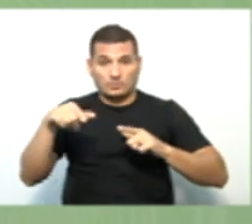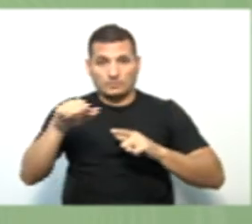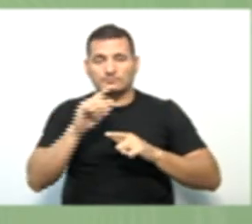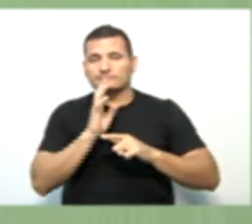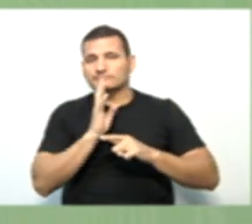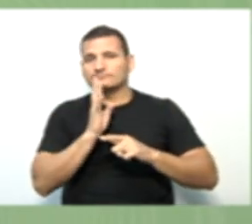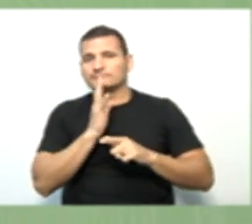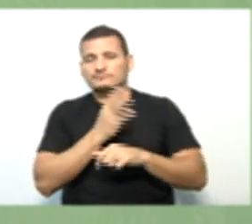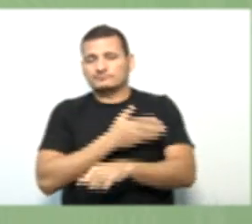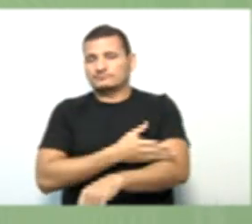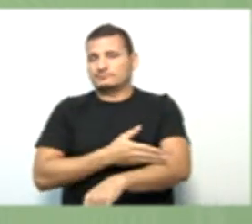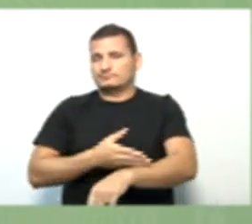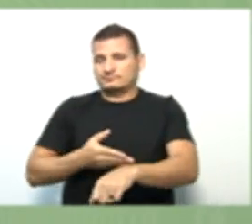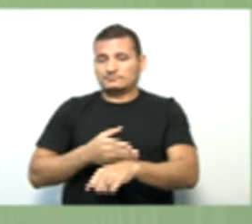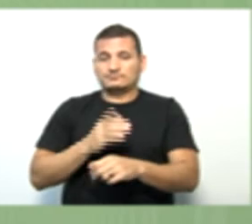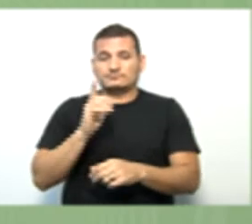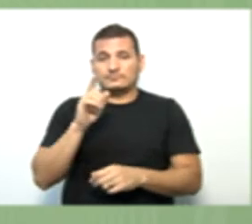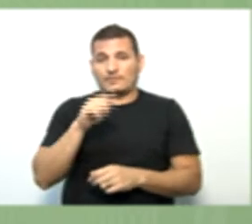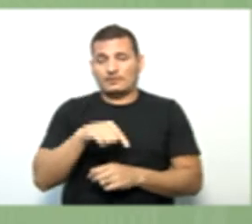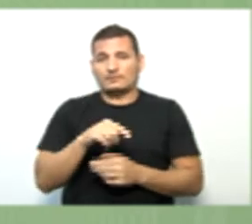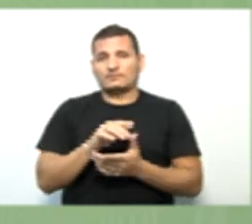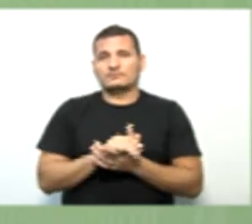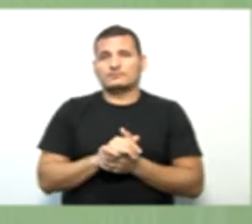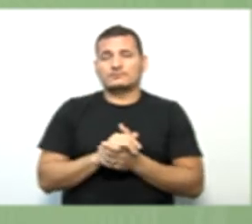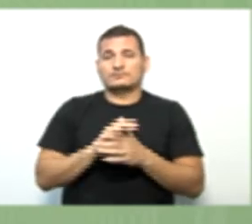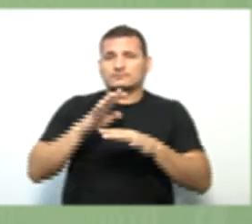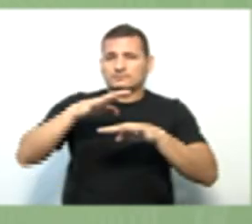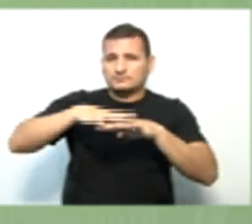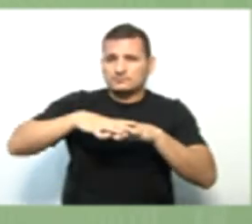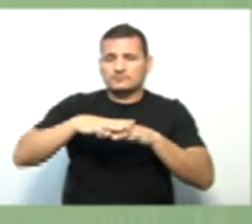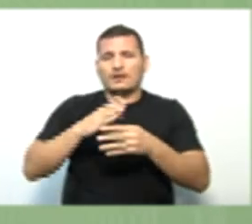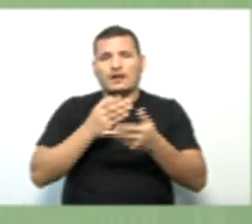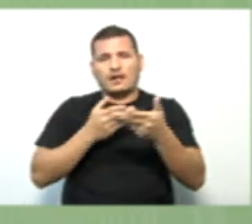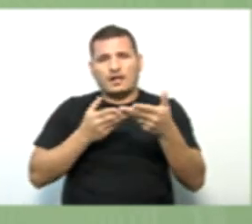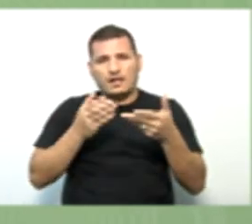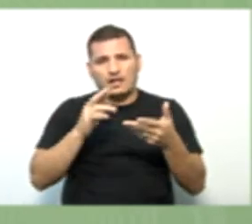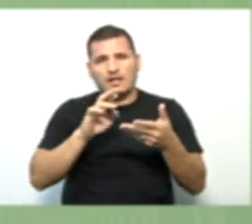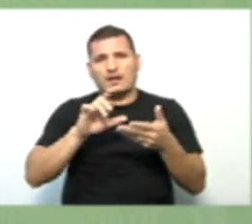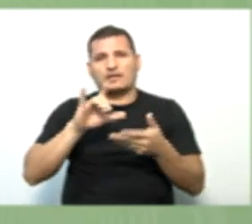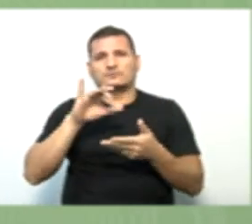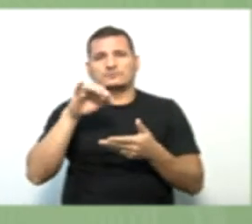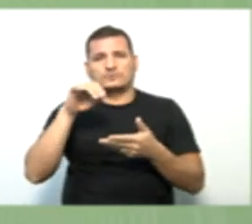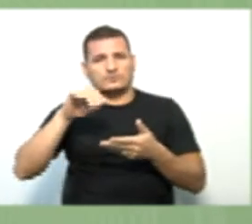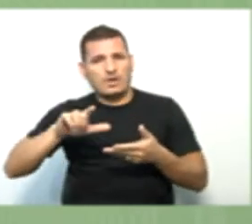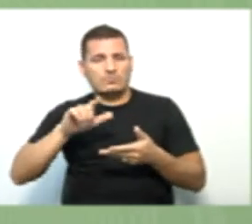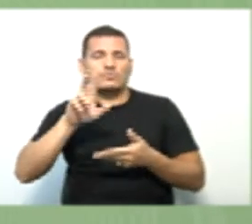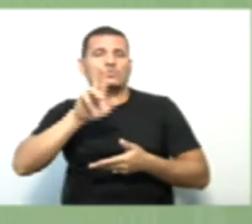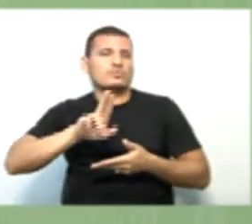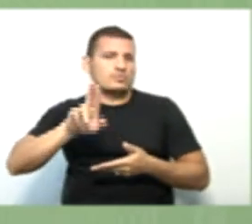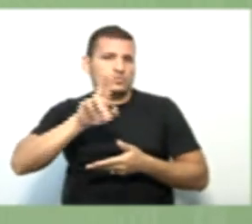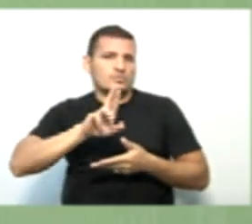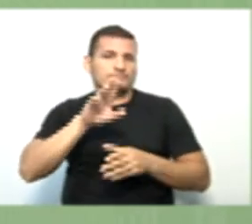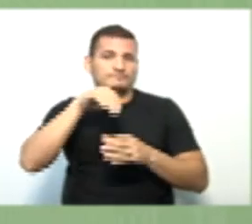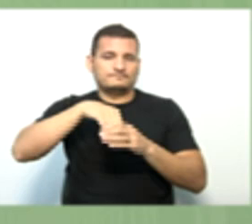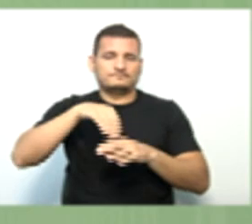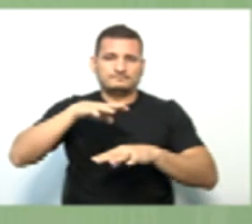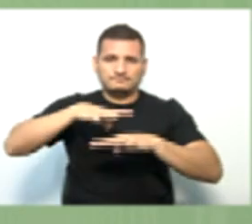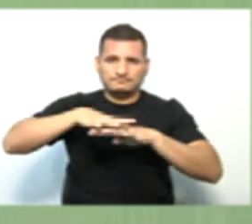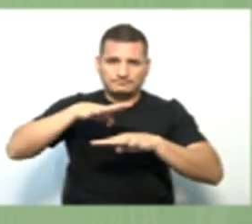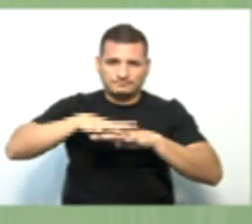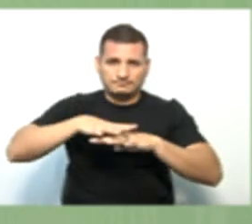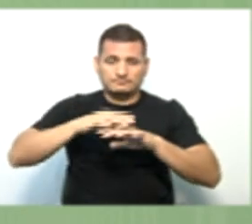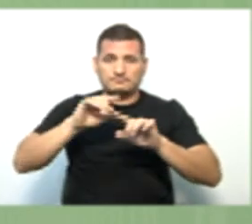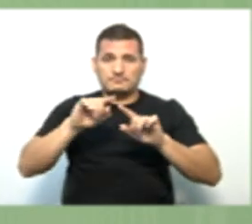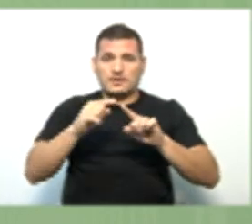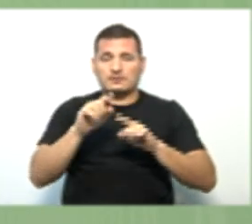acostumado a estudar. Então, os operadores aritméticos e relacionais nós utilizamos com muita frequência na matemática, mas